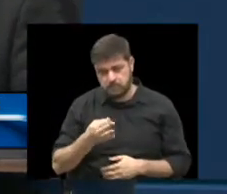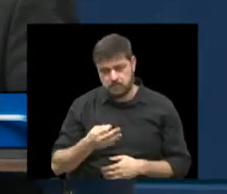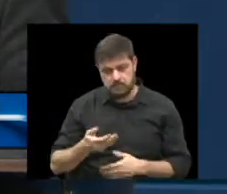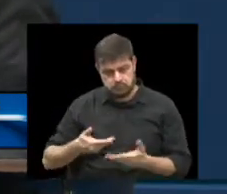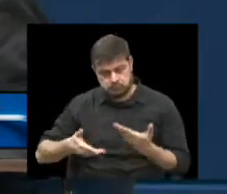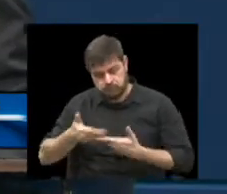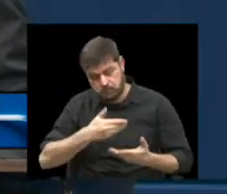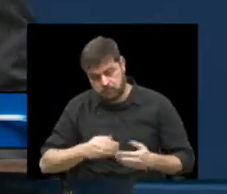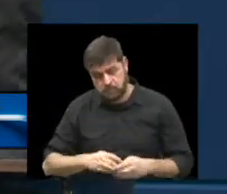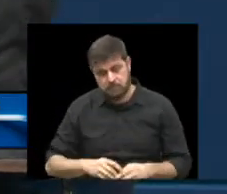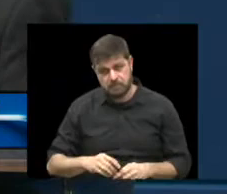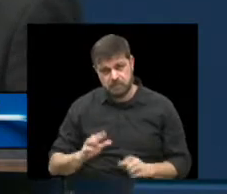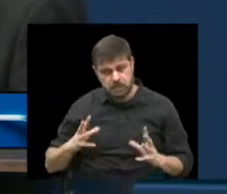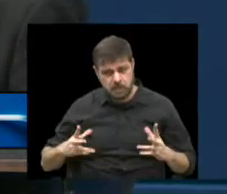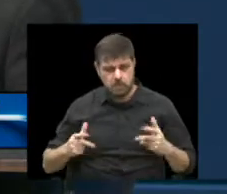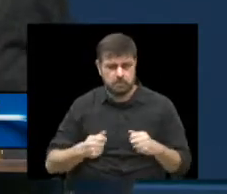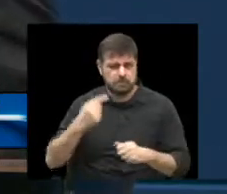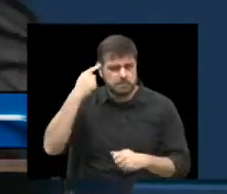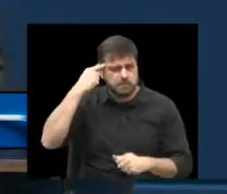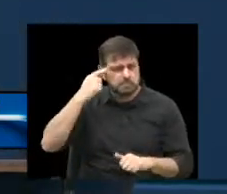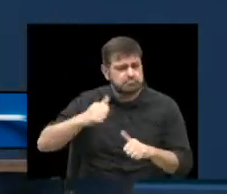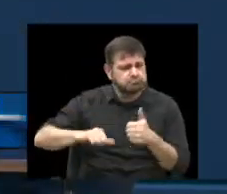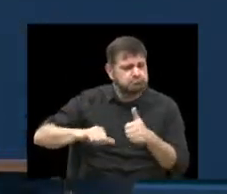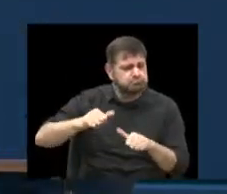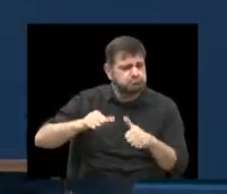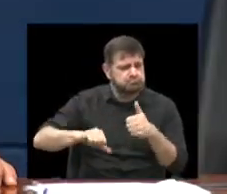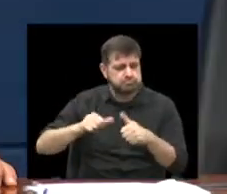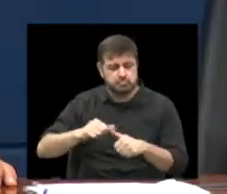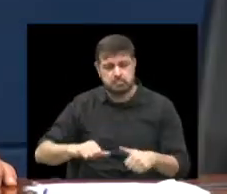possam analisar também. Obrigado, presidente.